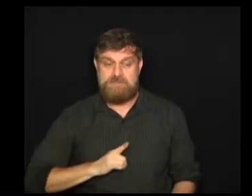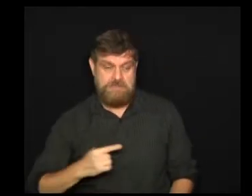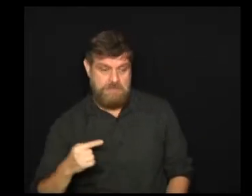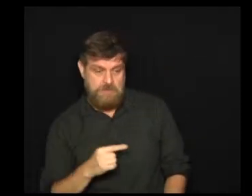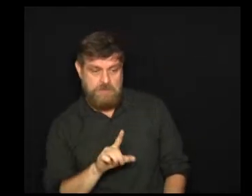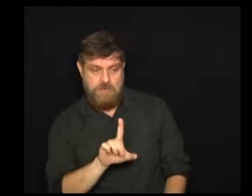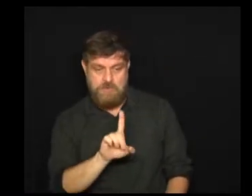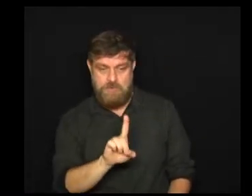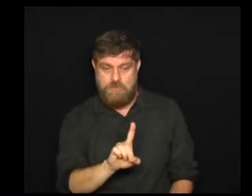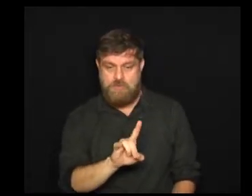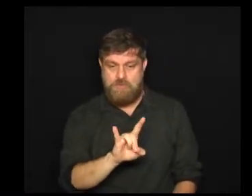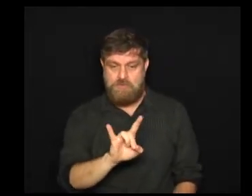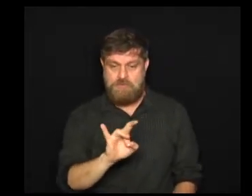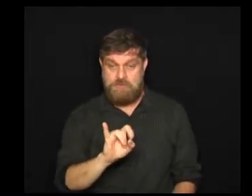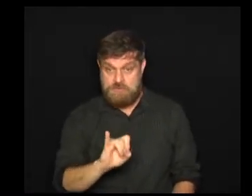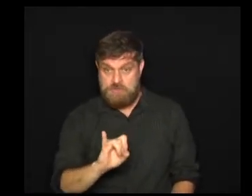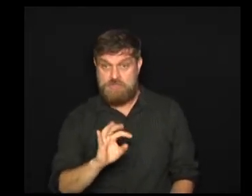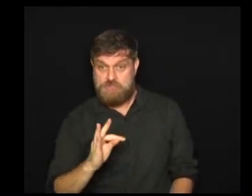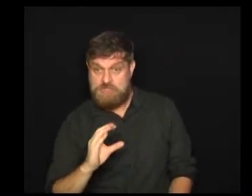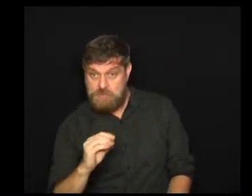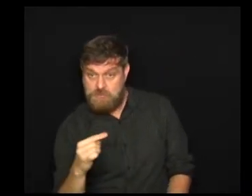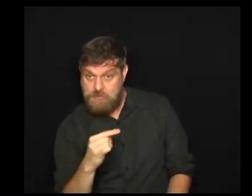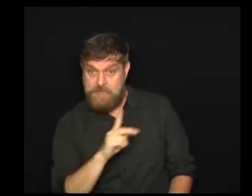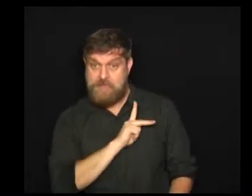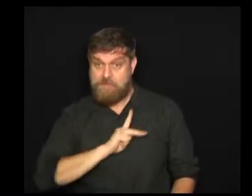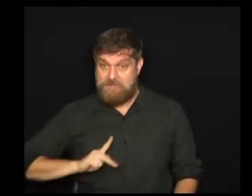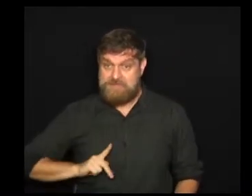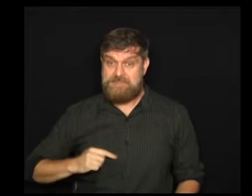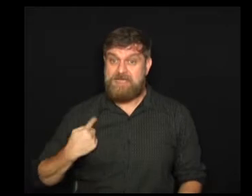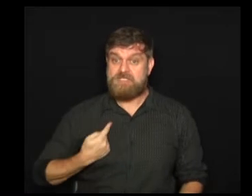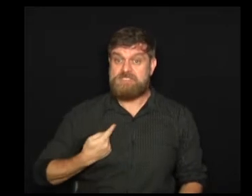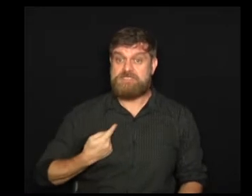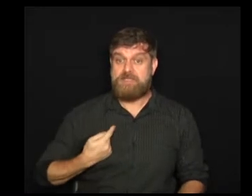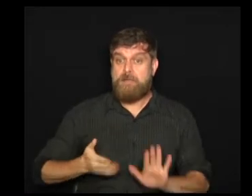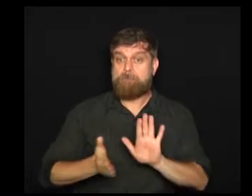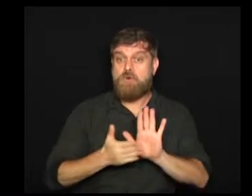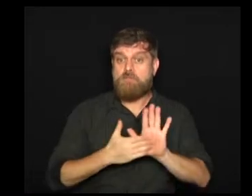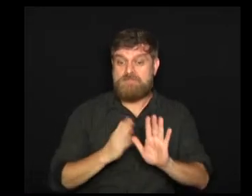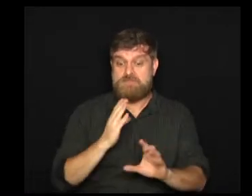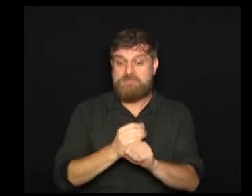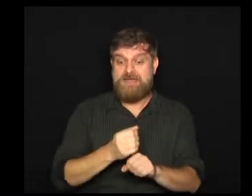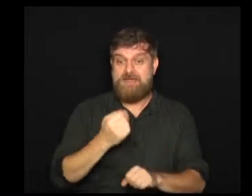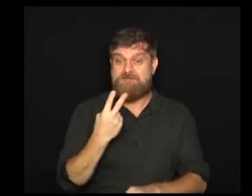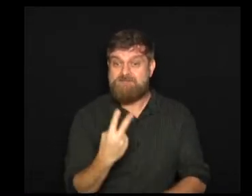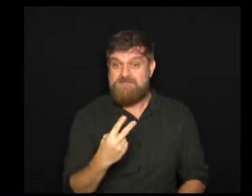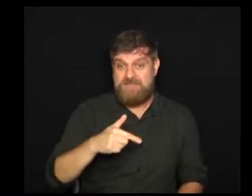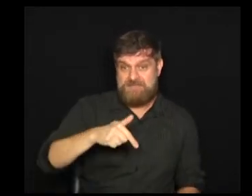Nós também conseguimos tirar 27 novas propostas.